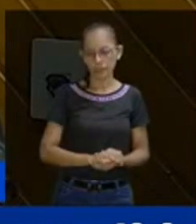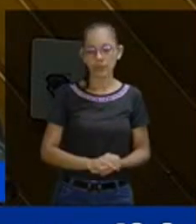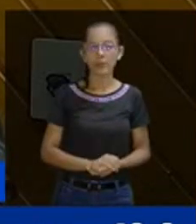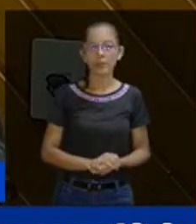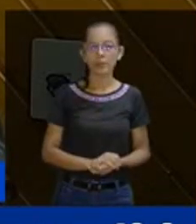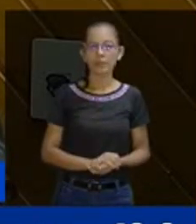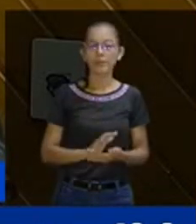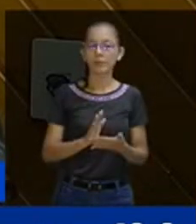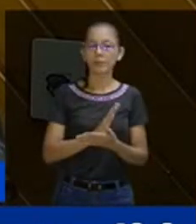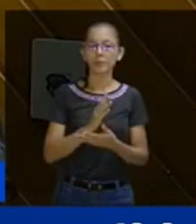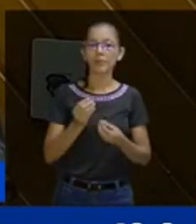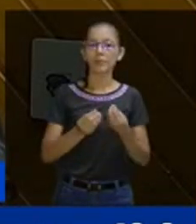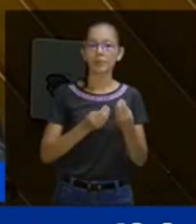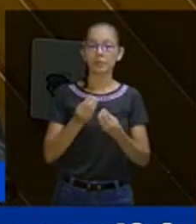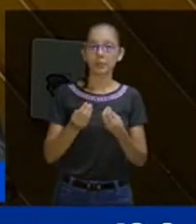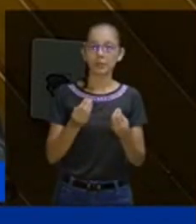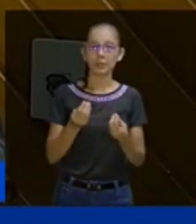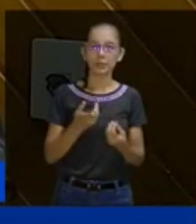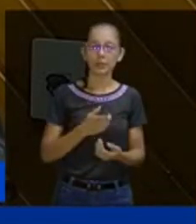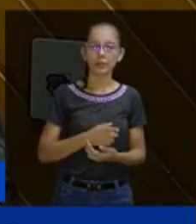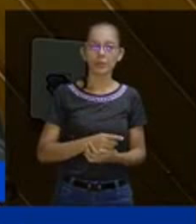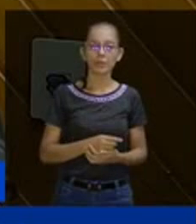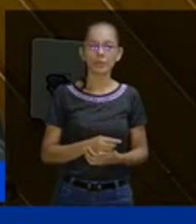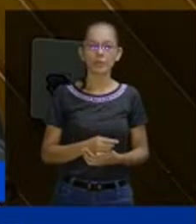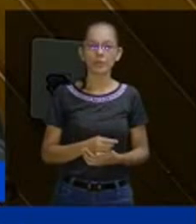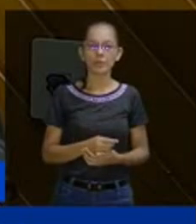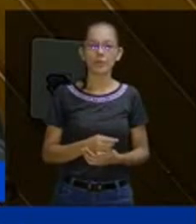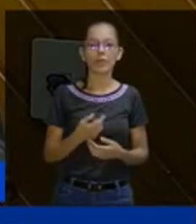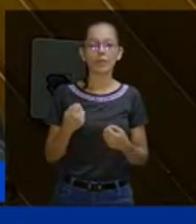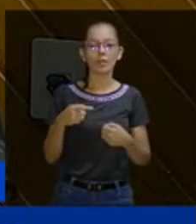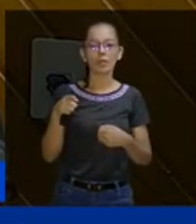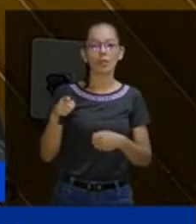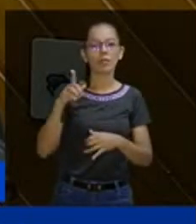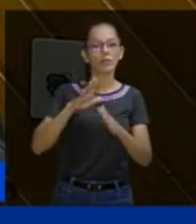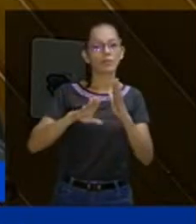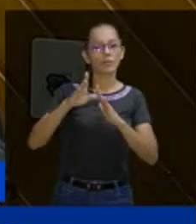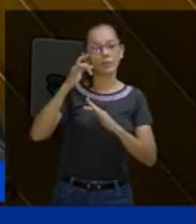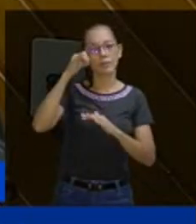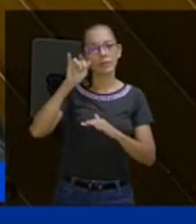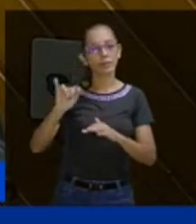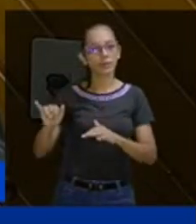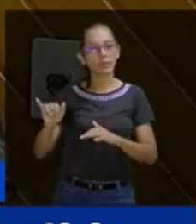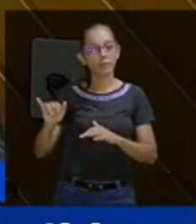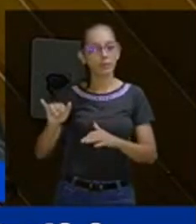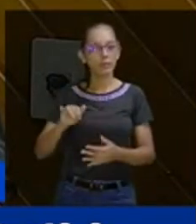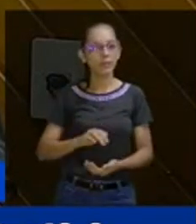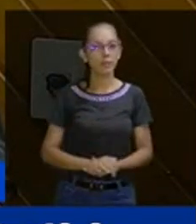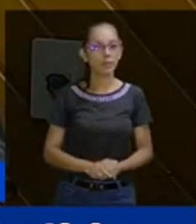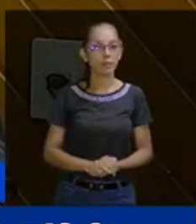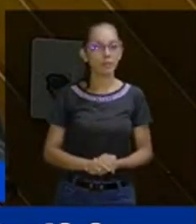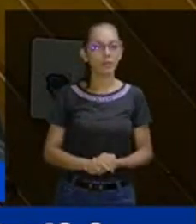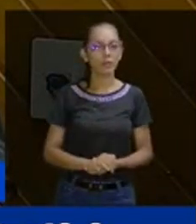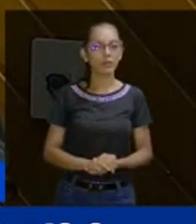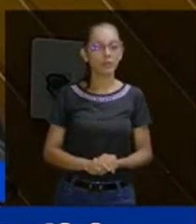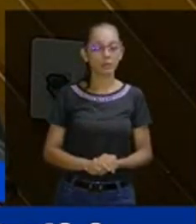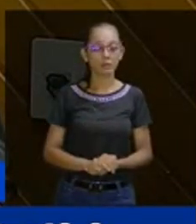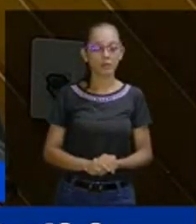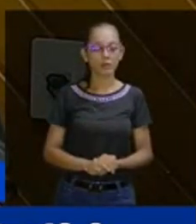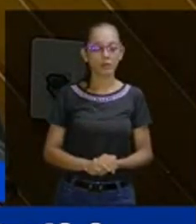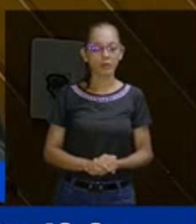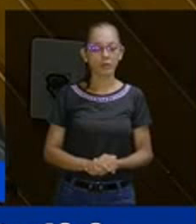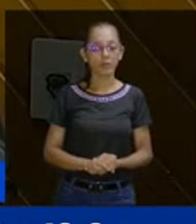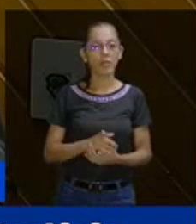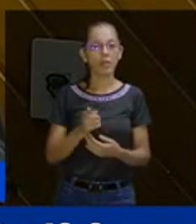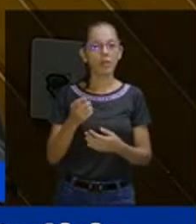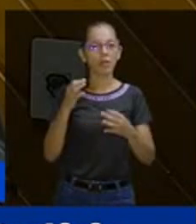elementos informativos reforça a necessidade de adoção de medidas cautelares mais rigorosas, considerando o potencial risco à